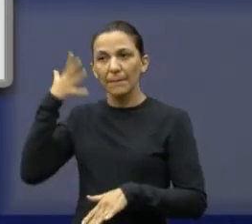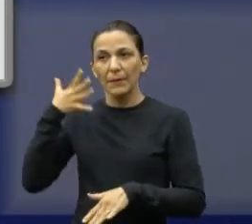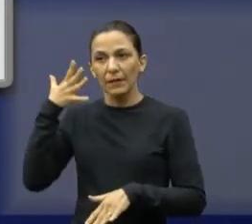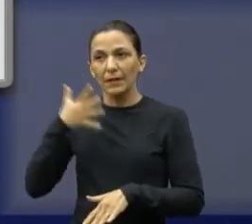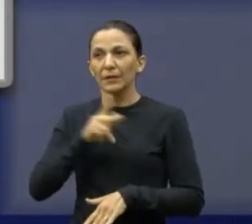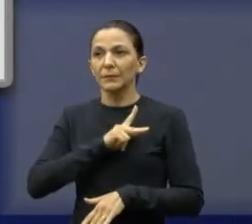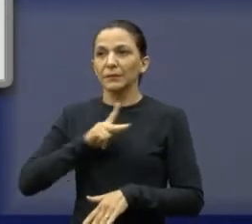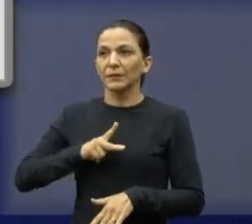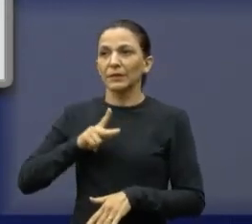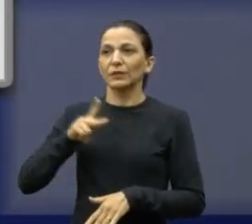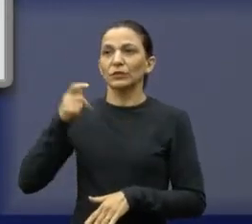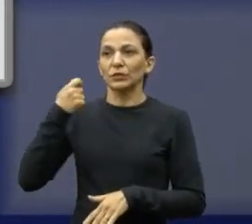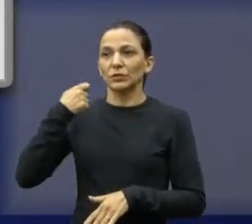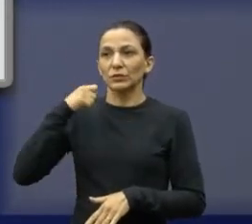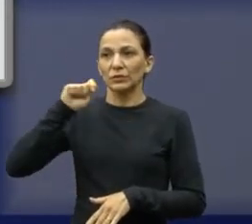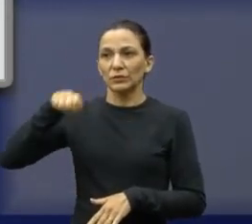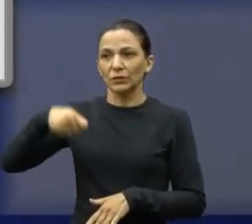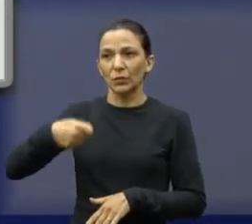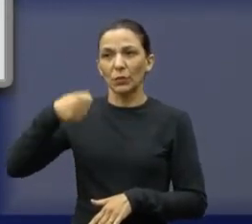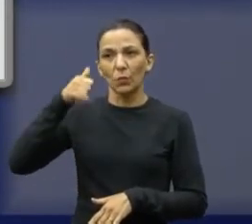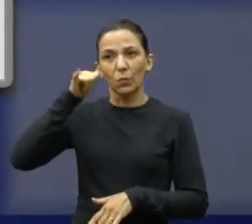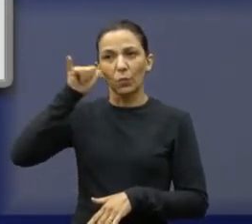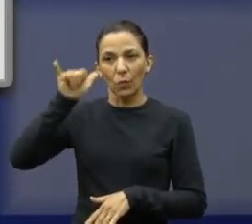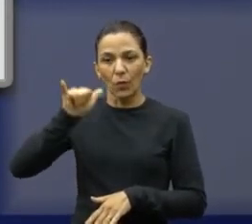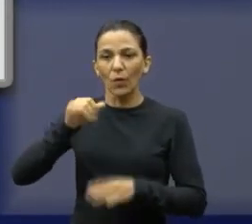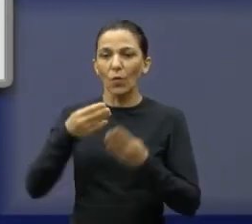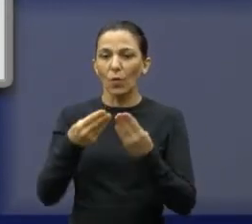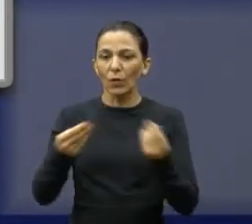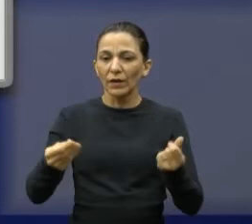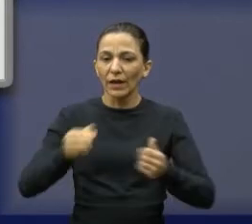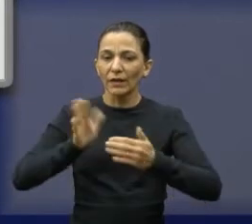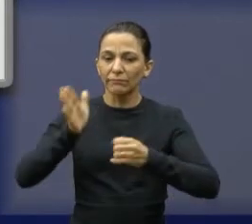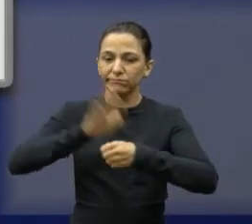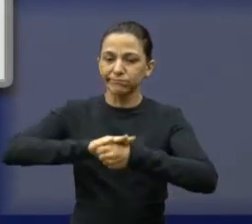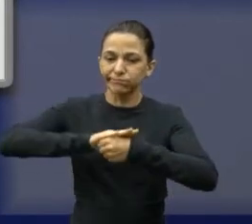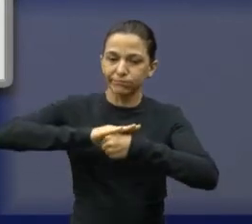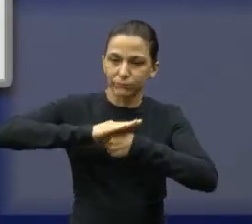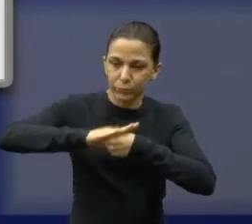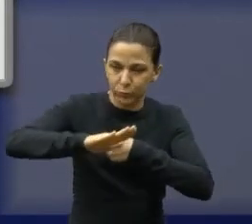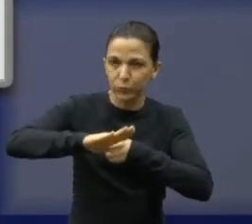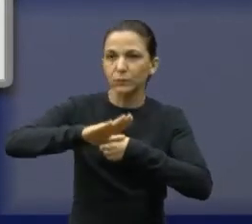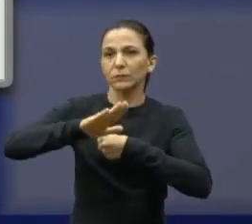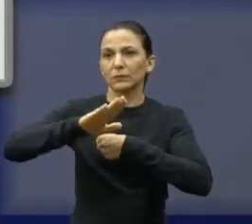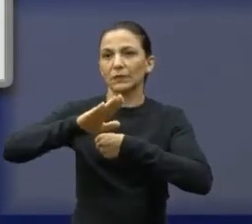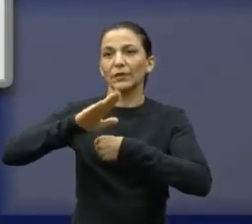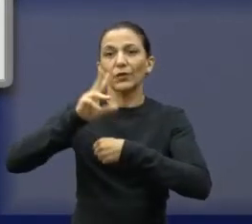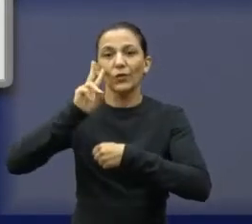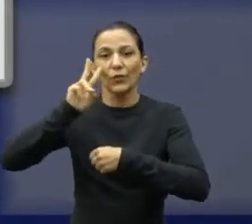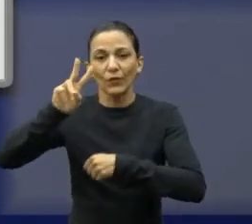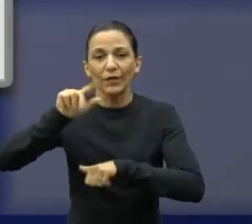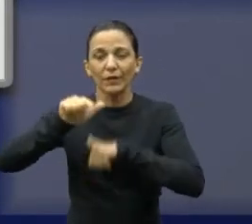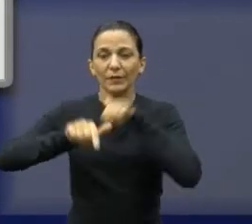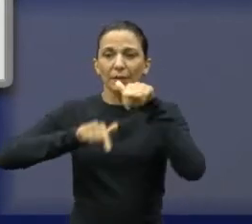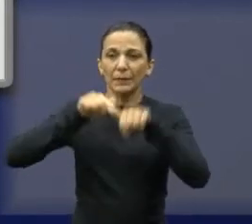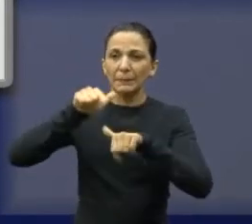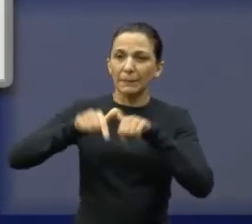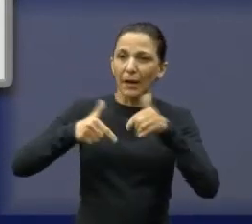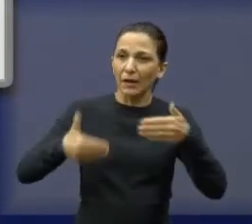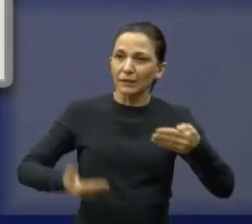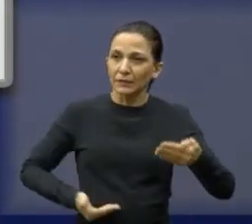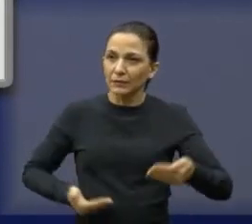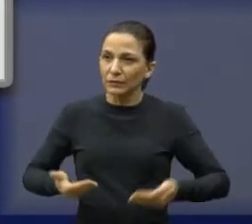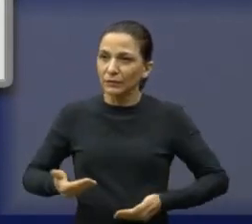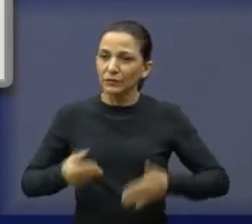a qualidade do tapa-buraco que está sendo feito na cidade. Eu parei, eu vi a execução do serviço, é uma empreiteira de São